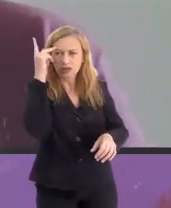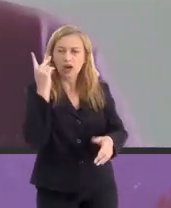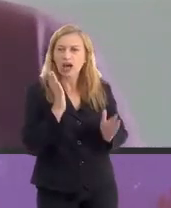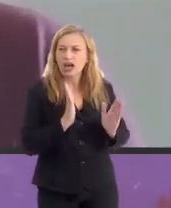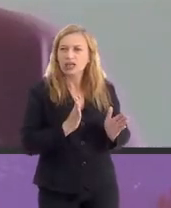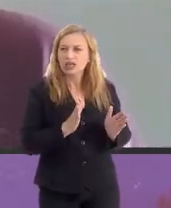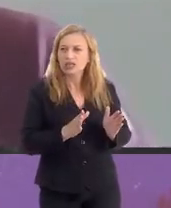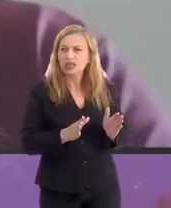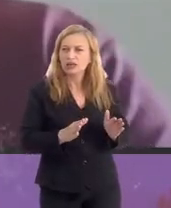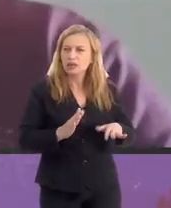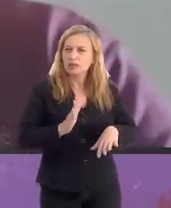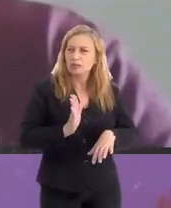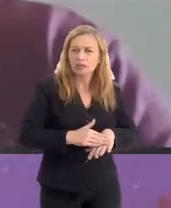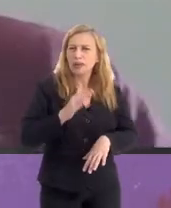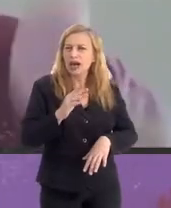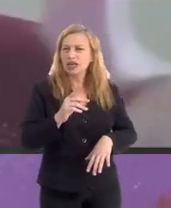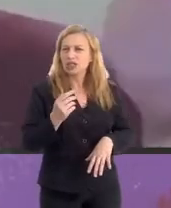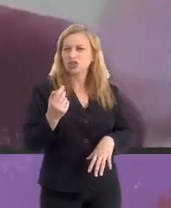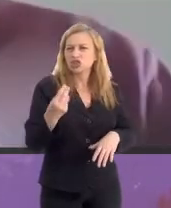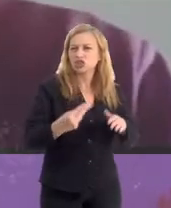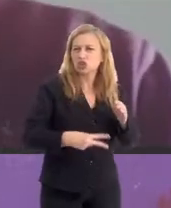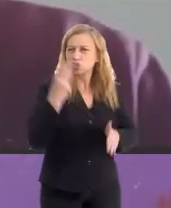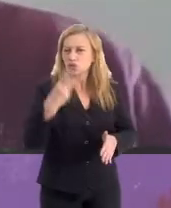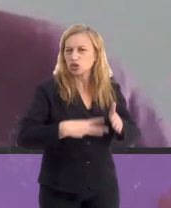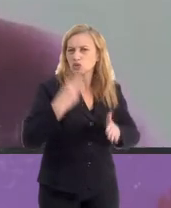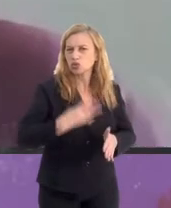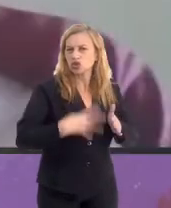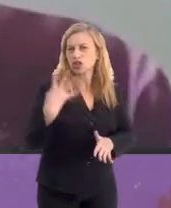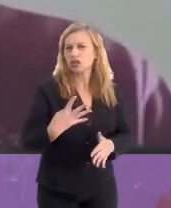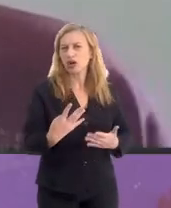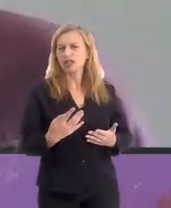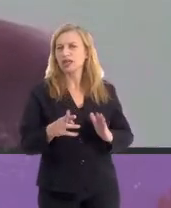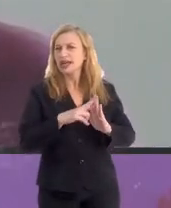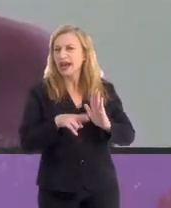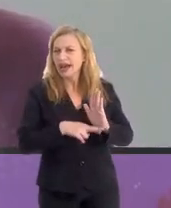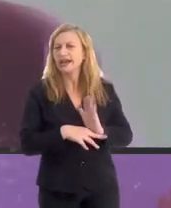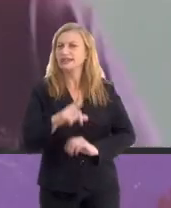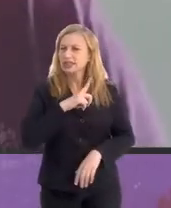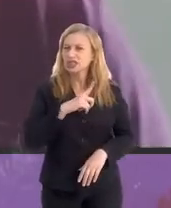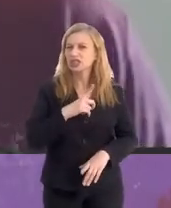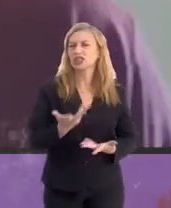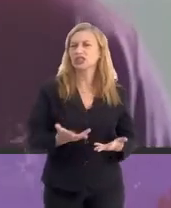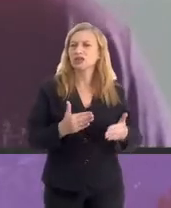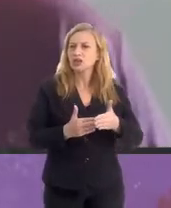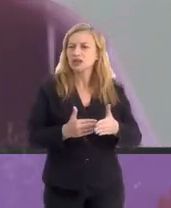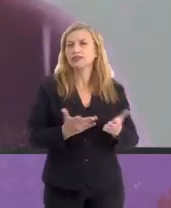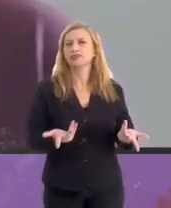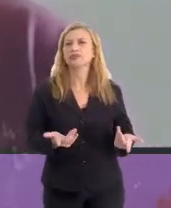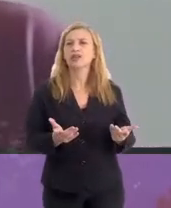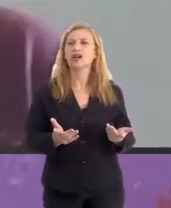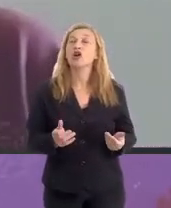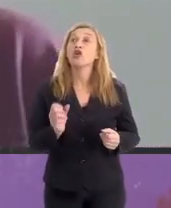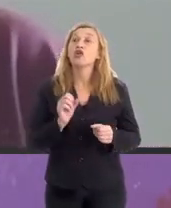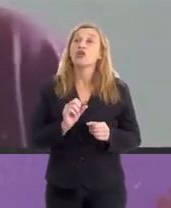treinadores isso ultrapassava as três ultrapassava as duas vezes as quatro vezes e o regulamento tinha